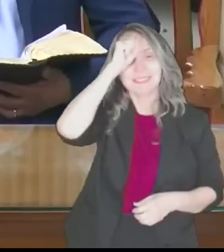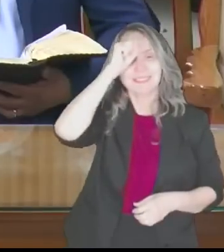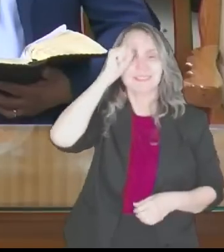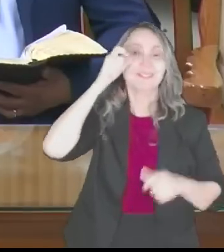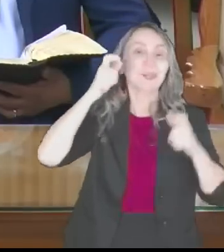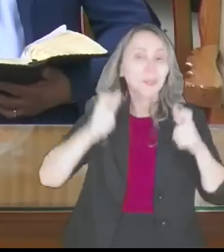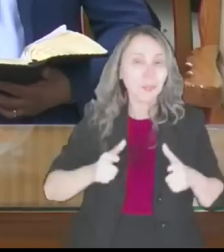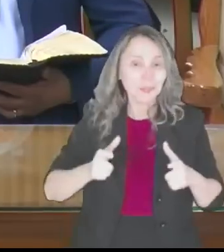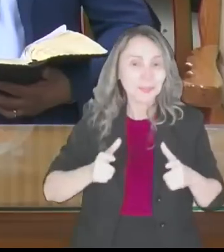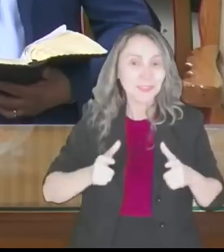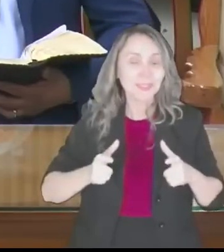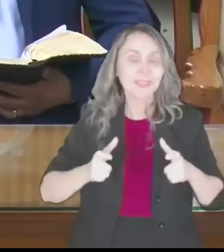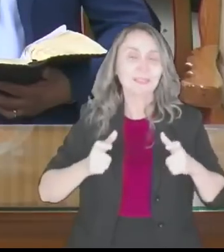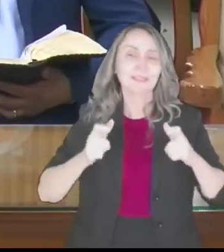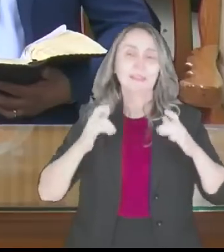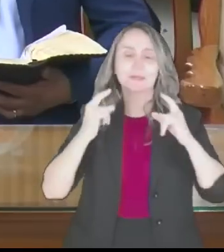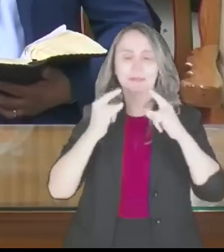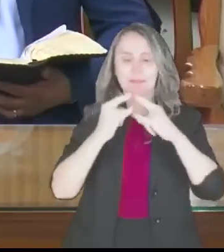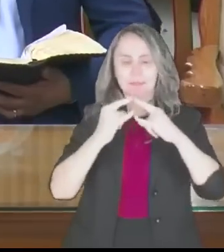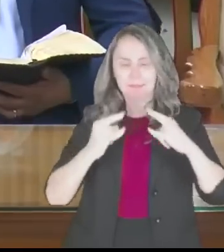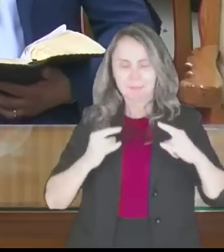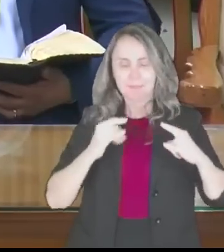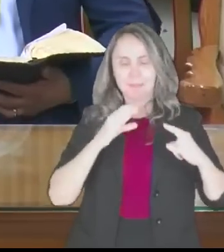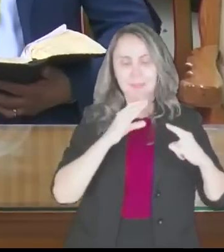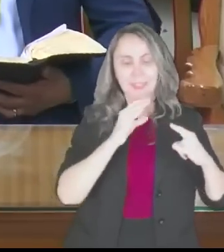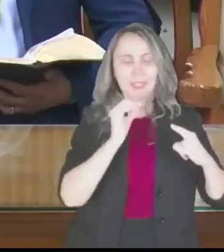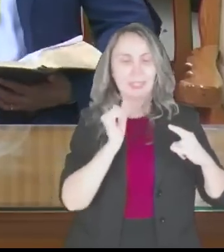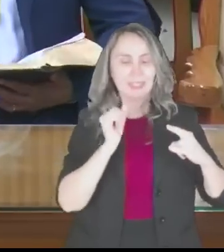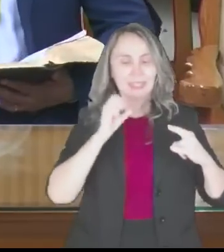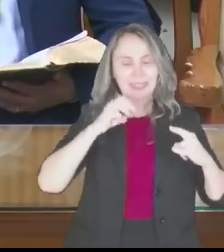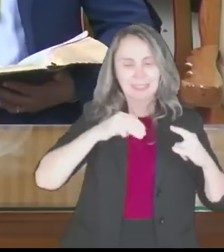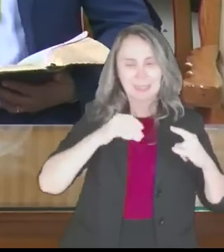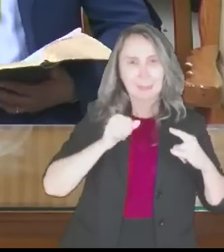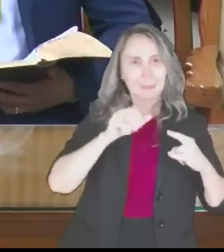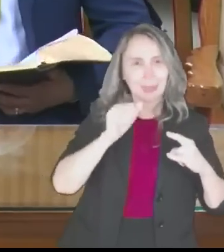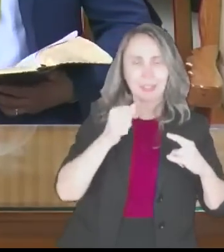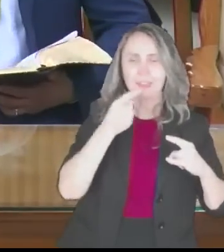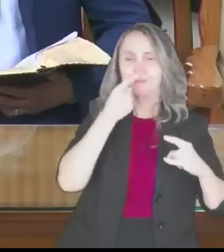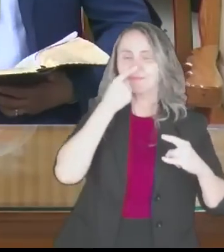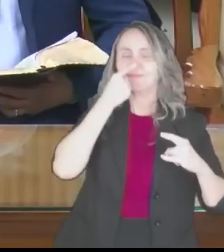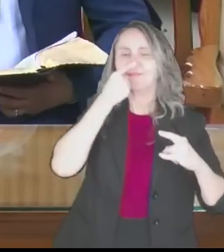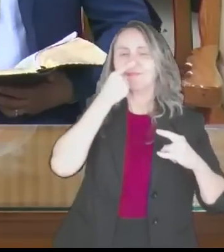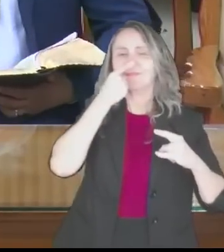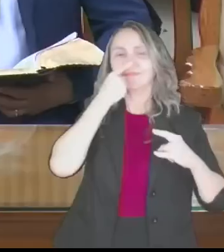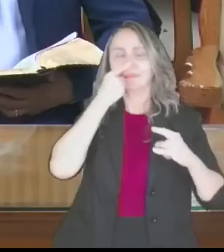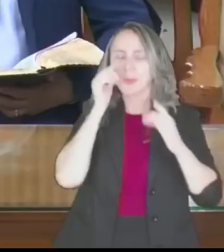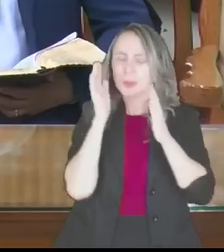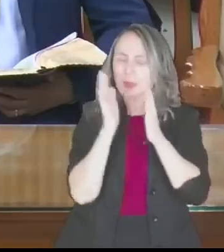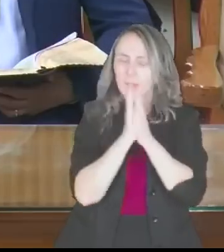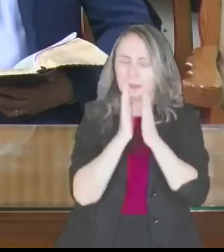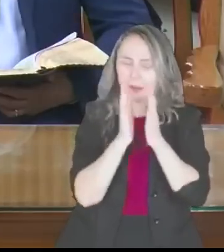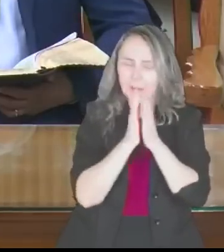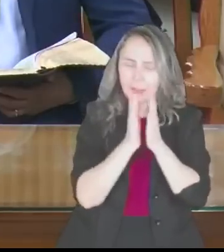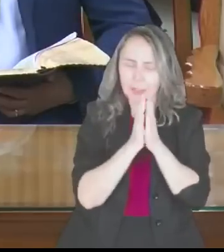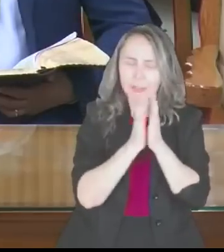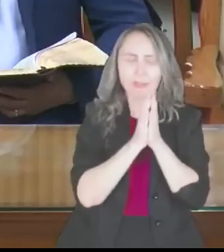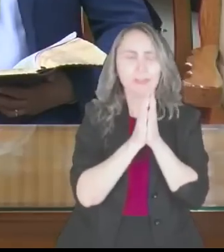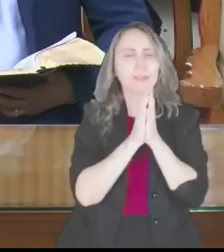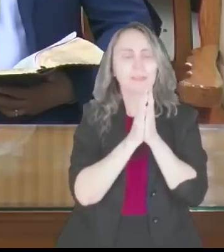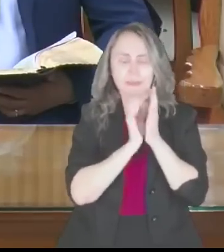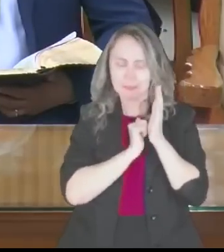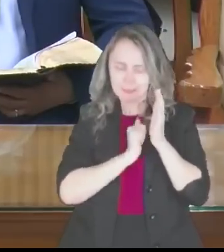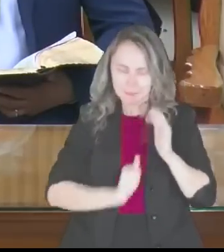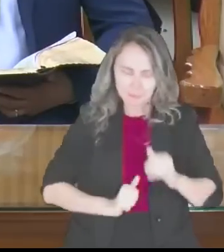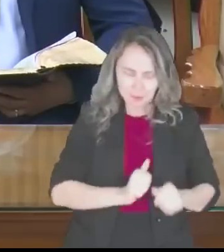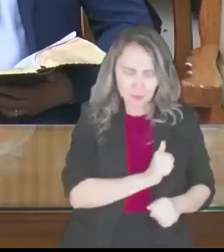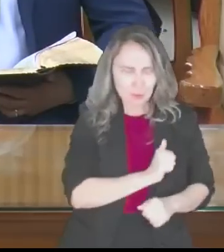Na oração. No jejum. Com a cara no pó. Com a Bíblia aberta.